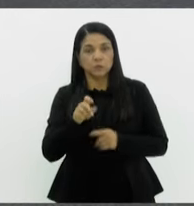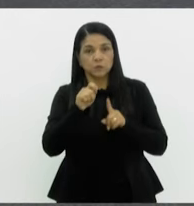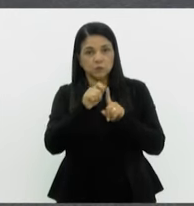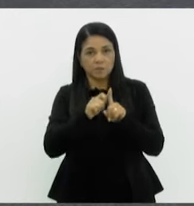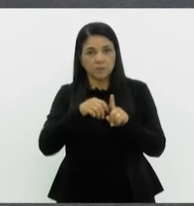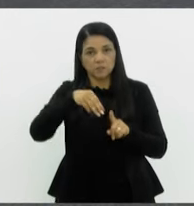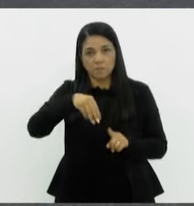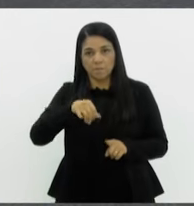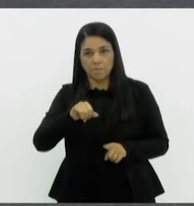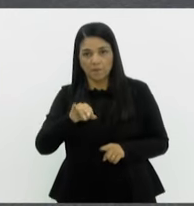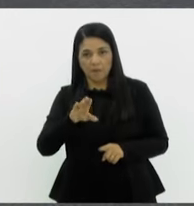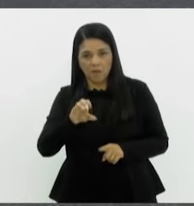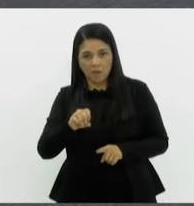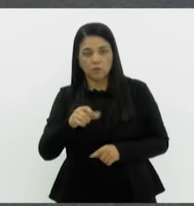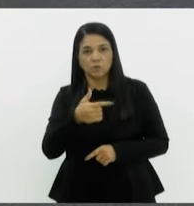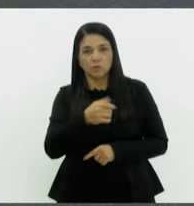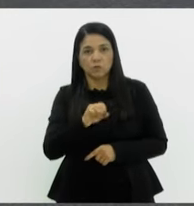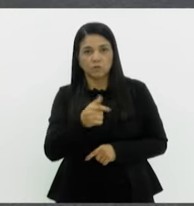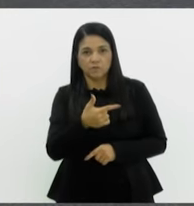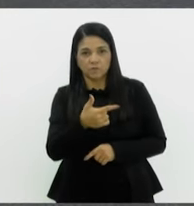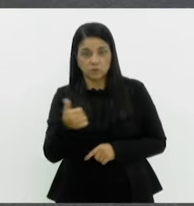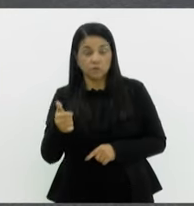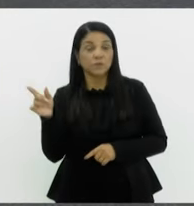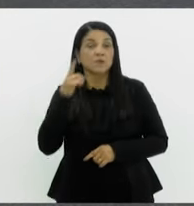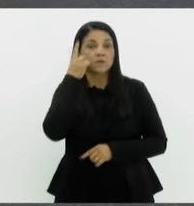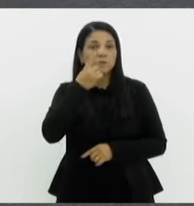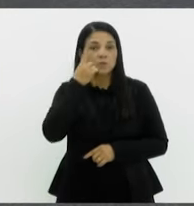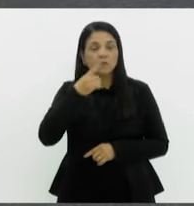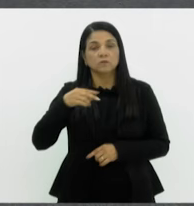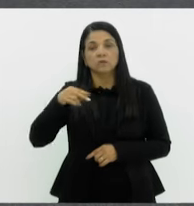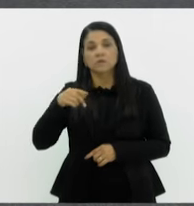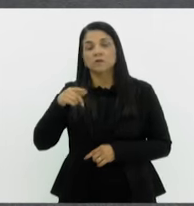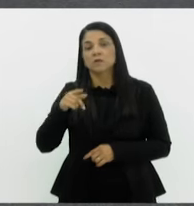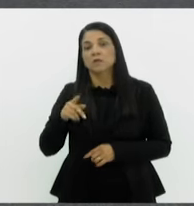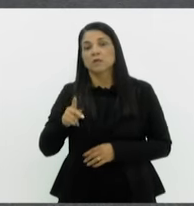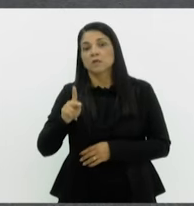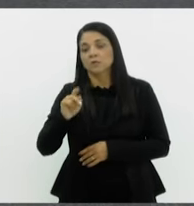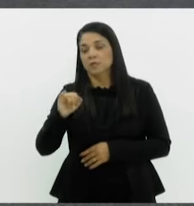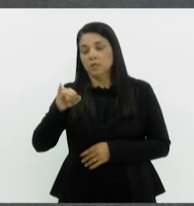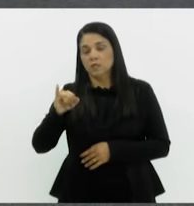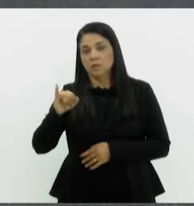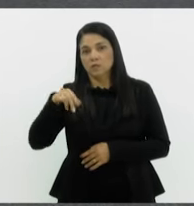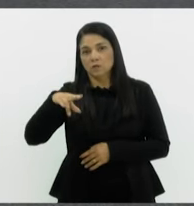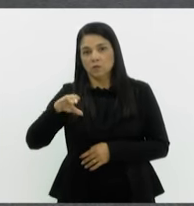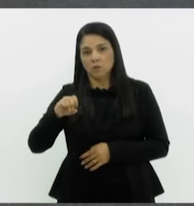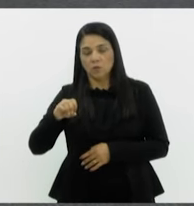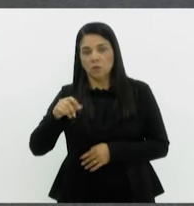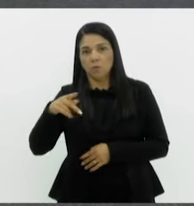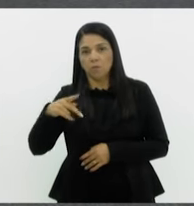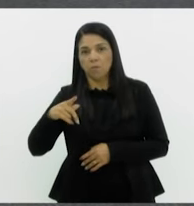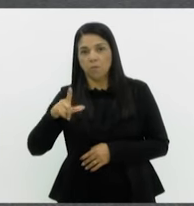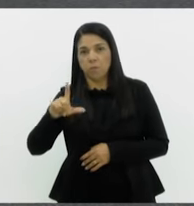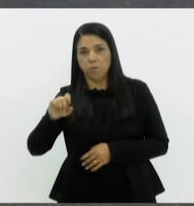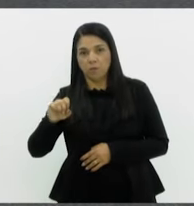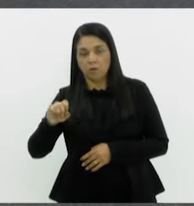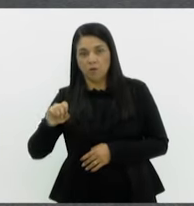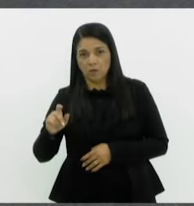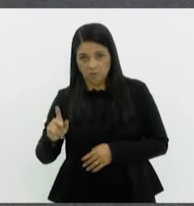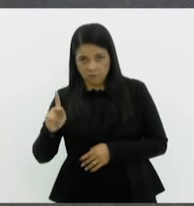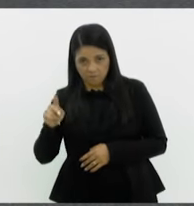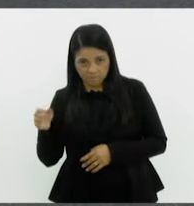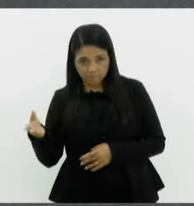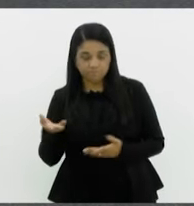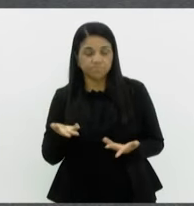do deputado Kinoplock, não sei nem se deputado Amorim foi também coautor. O deputado Amorim,